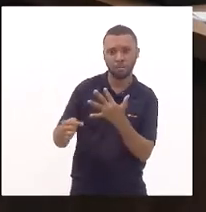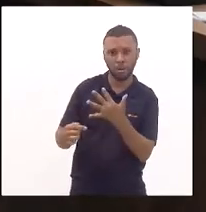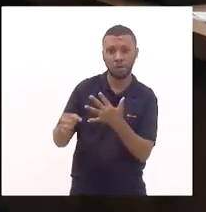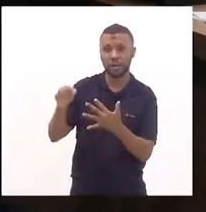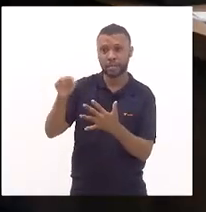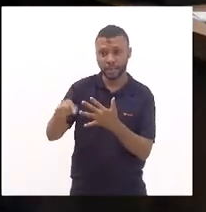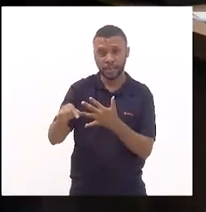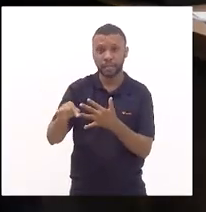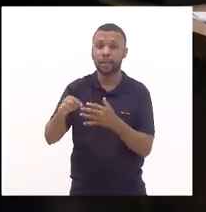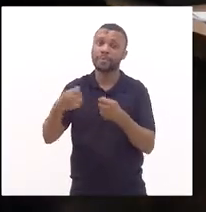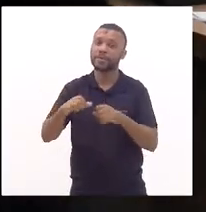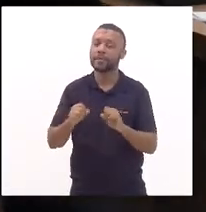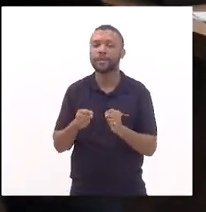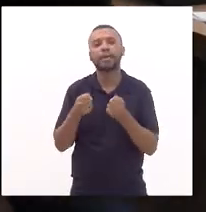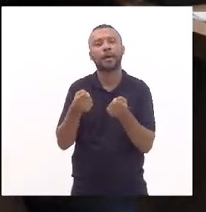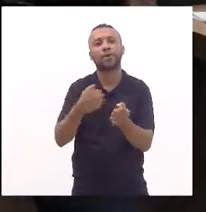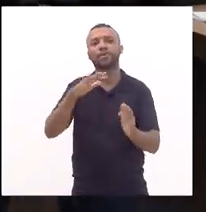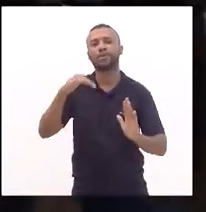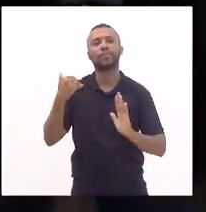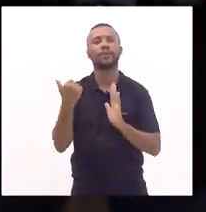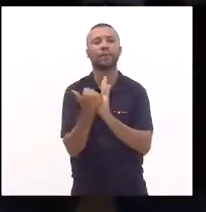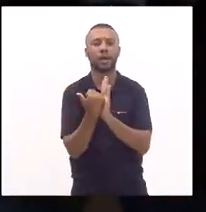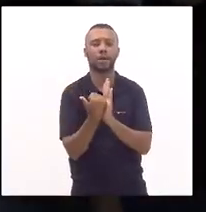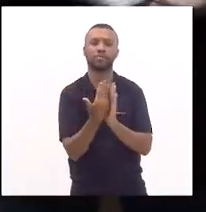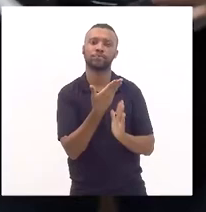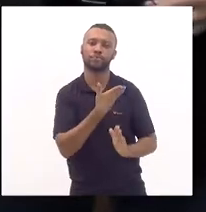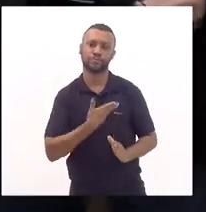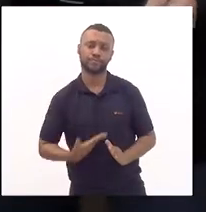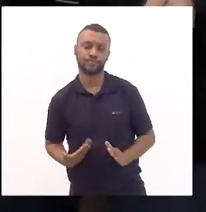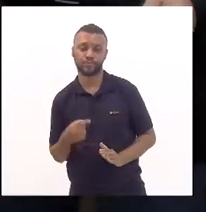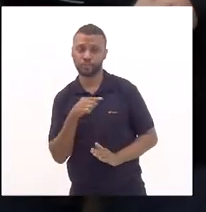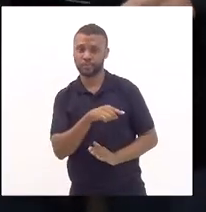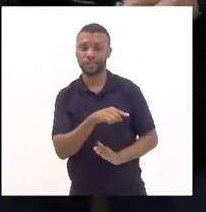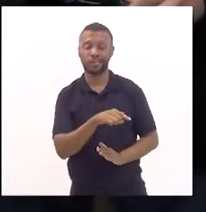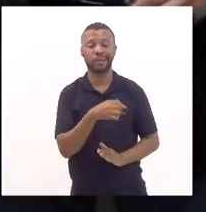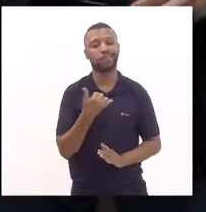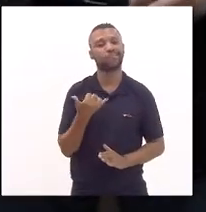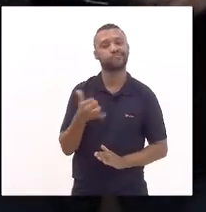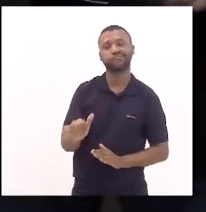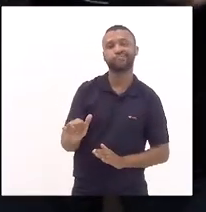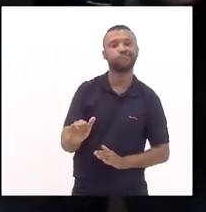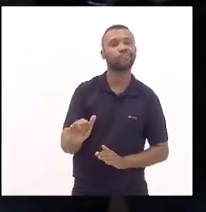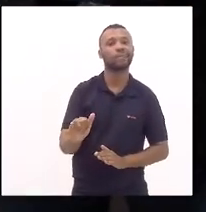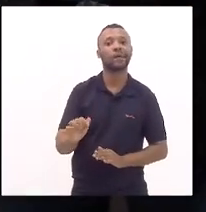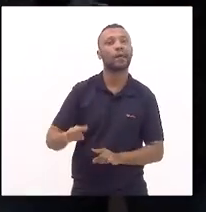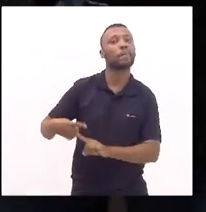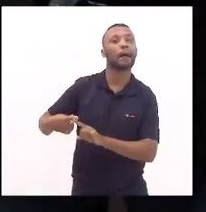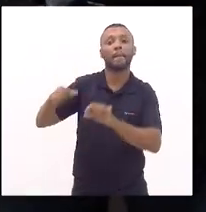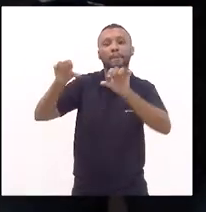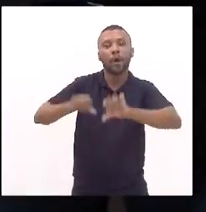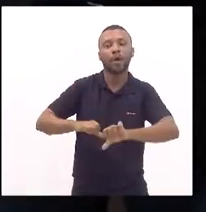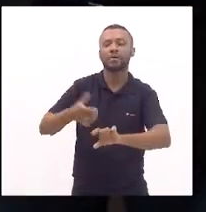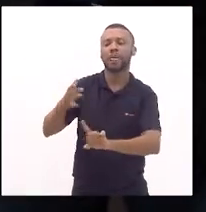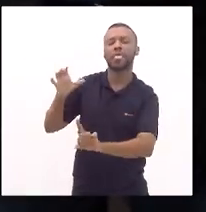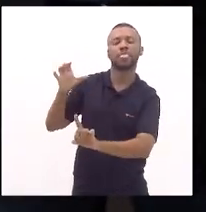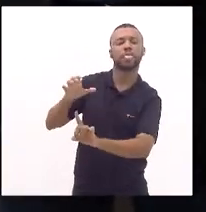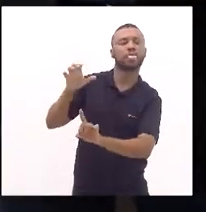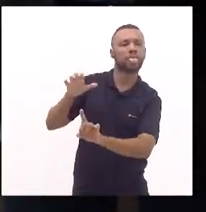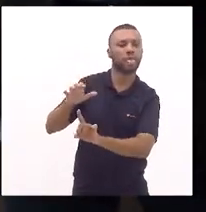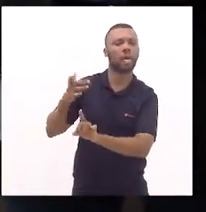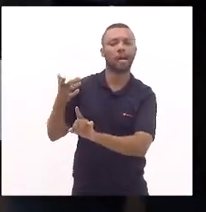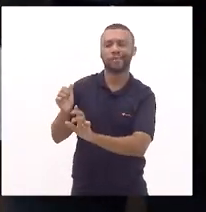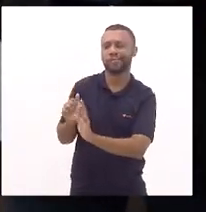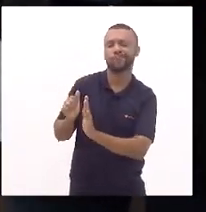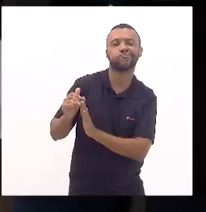direito tem que ser garantido pelo Executivo. O Executivo não garante e ainda ameaça aqueles que estão se organizando